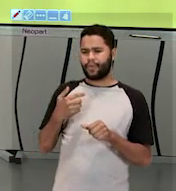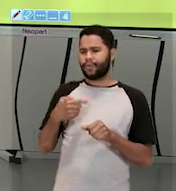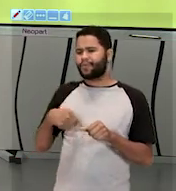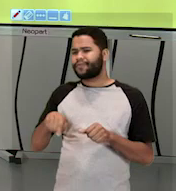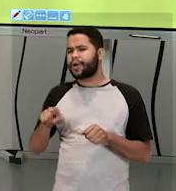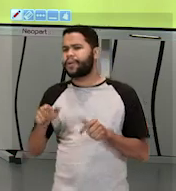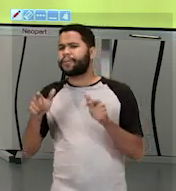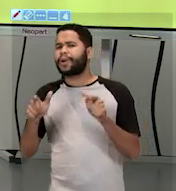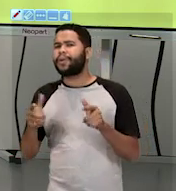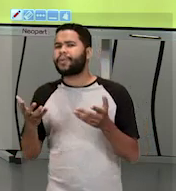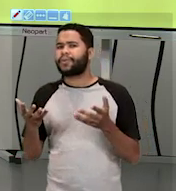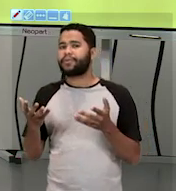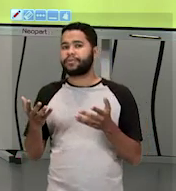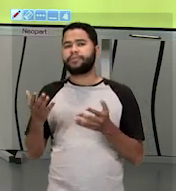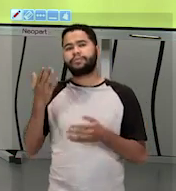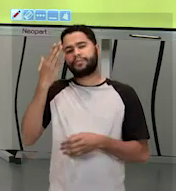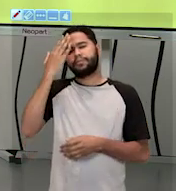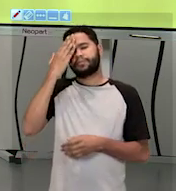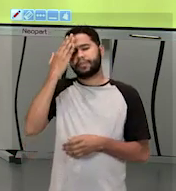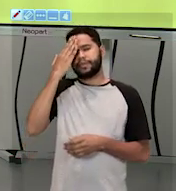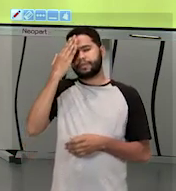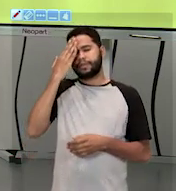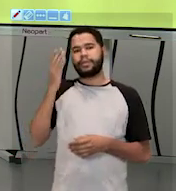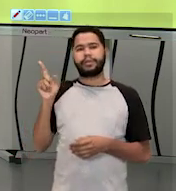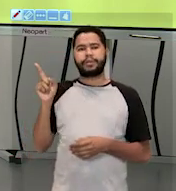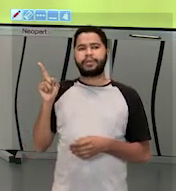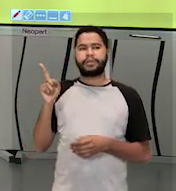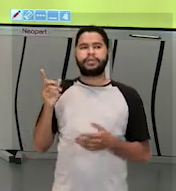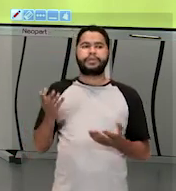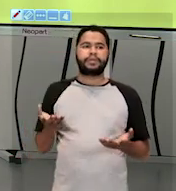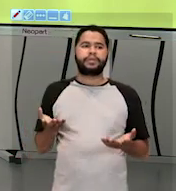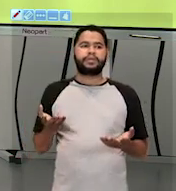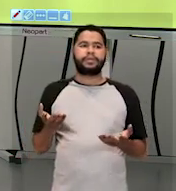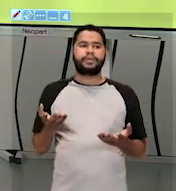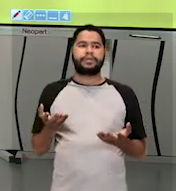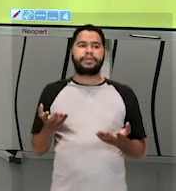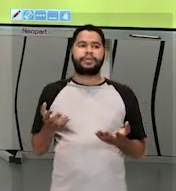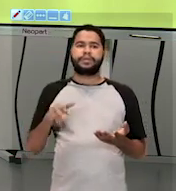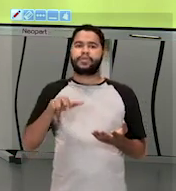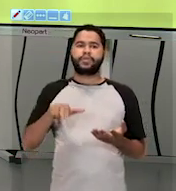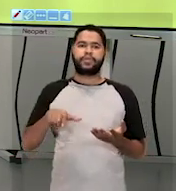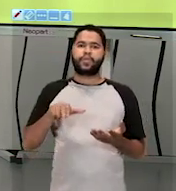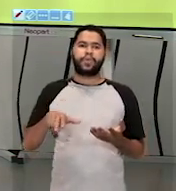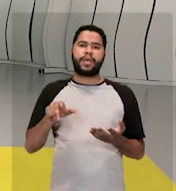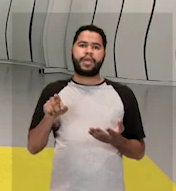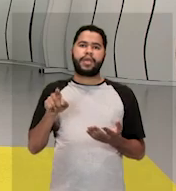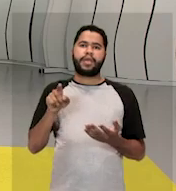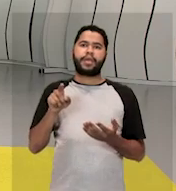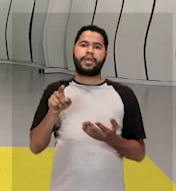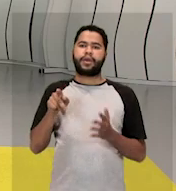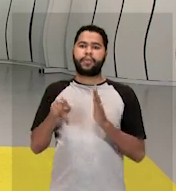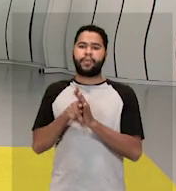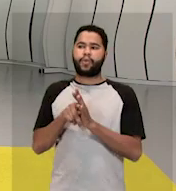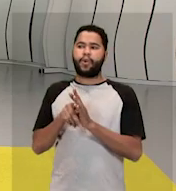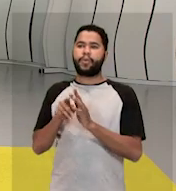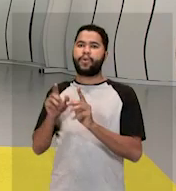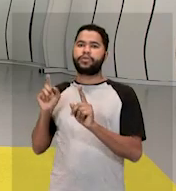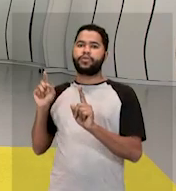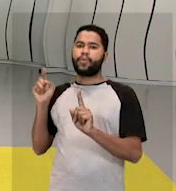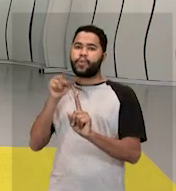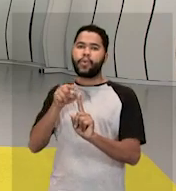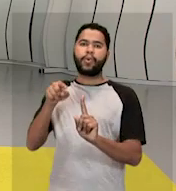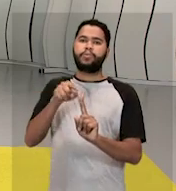indo? Mas a gente sabe que é sabido que não era esse bem o destino de mudança para lugar algum,